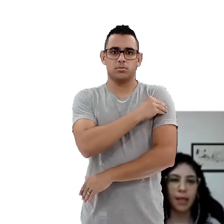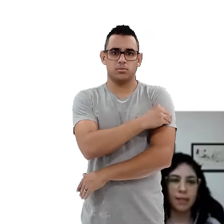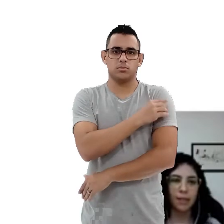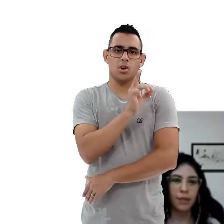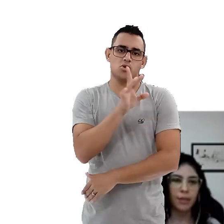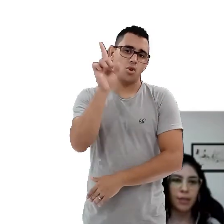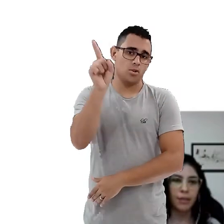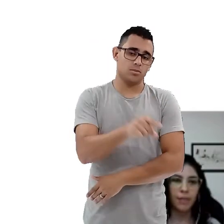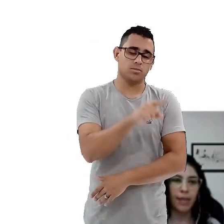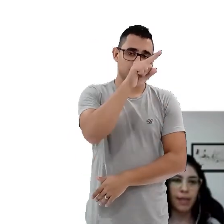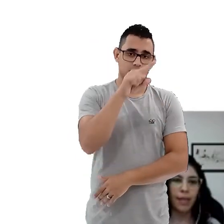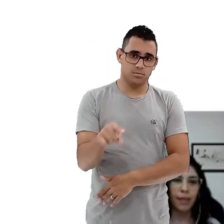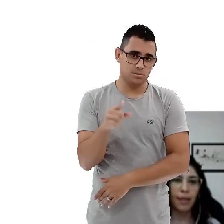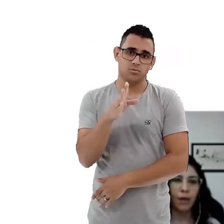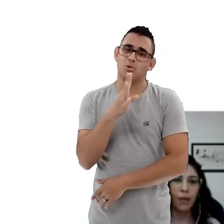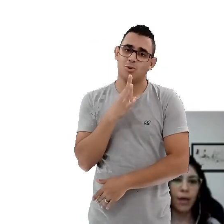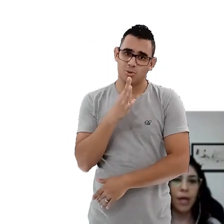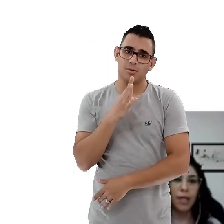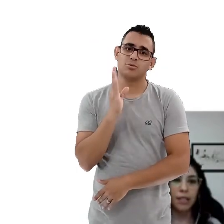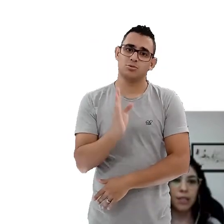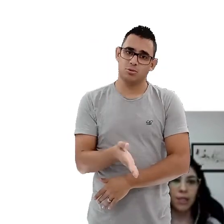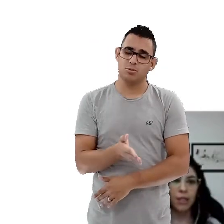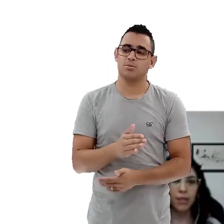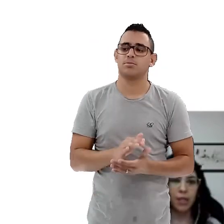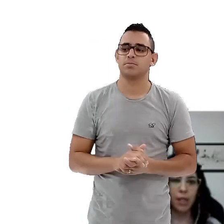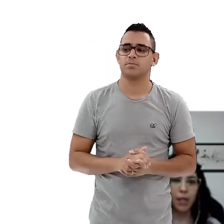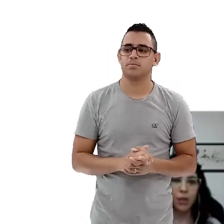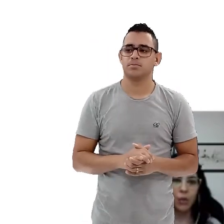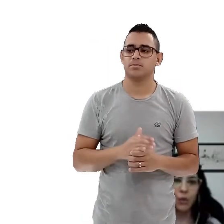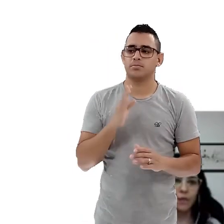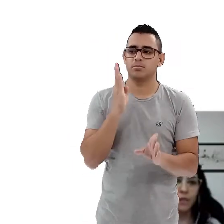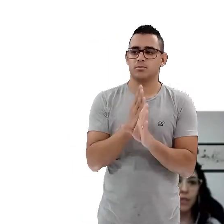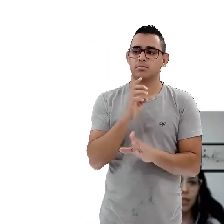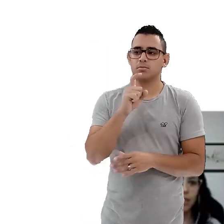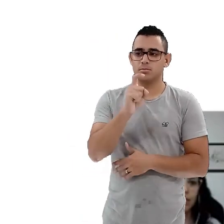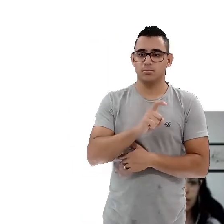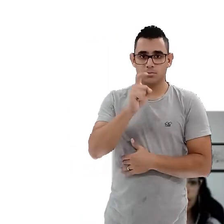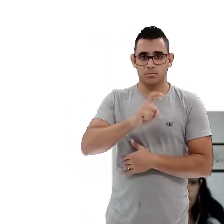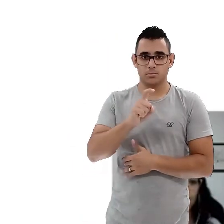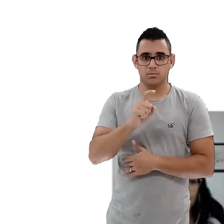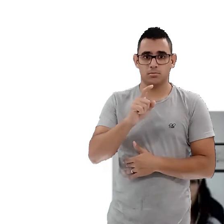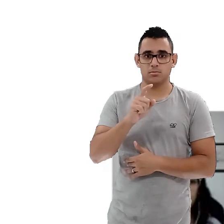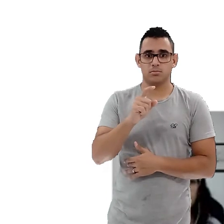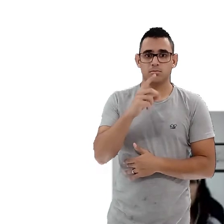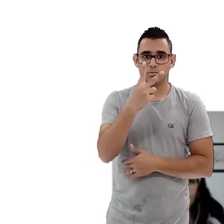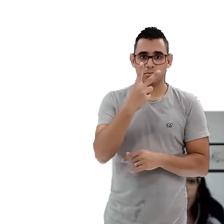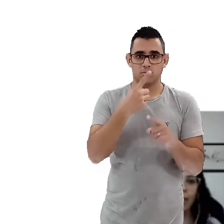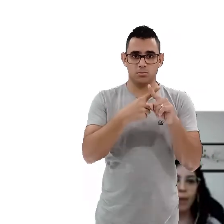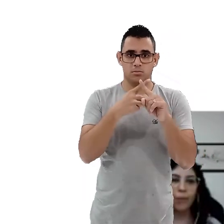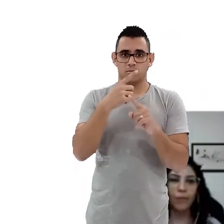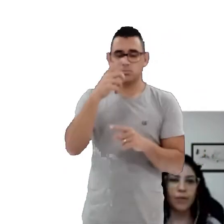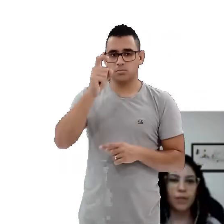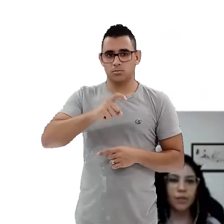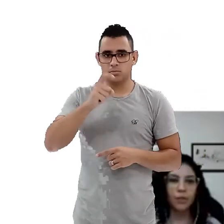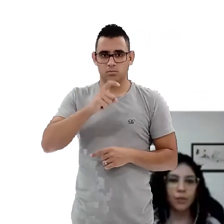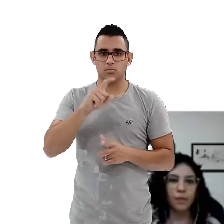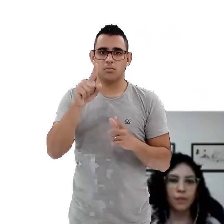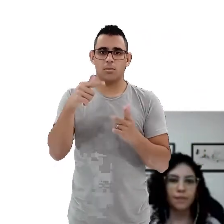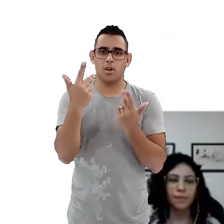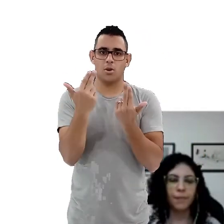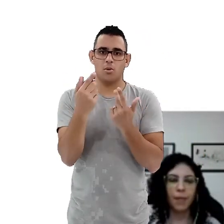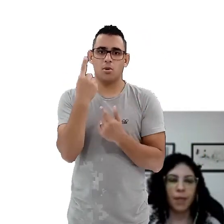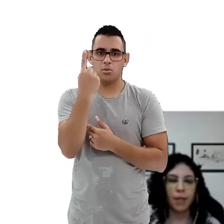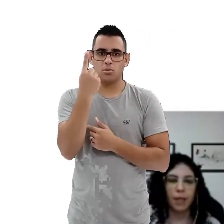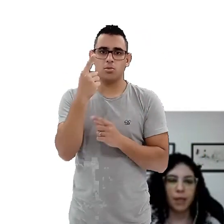de 3. Então, a gente vai ter aqui, ó, que x, né, 2 vezes x, vai ser igual a 1 vezes